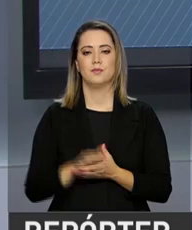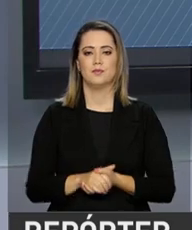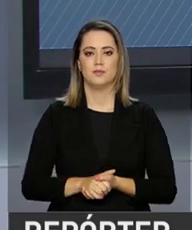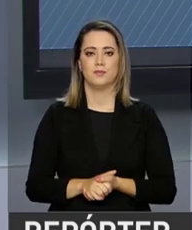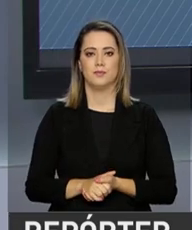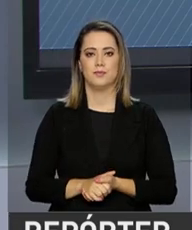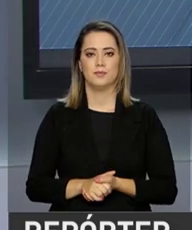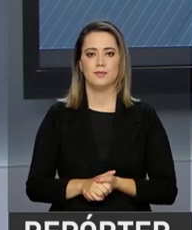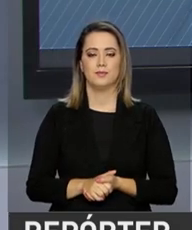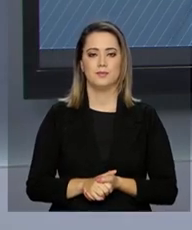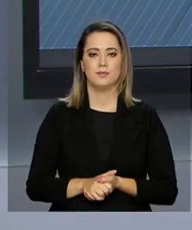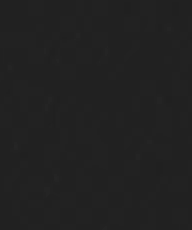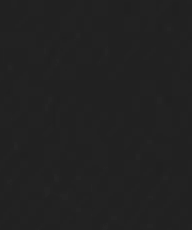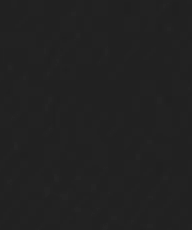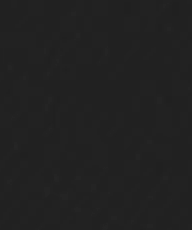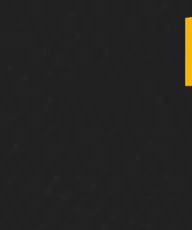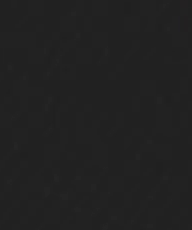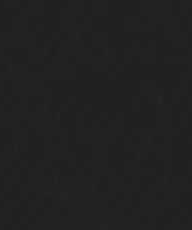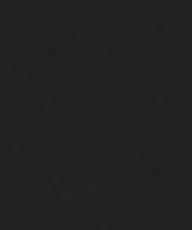do governo federal.